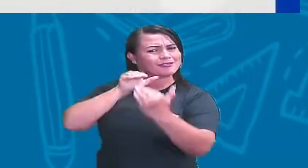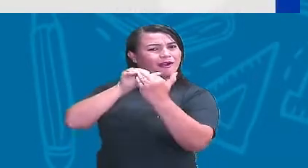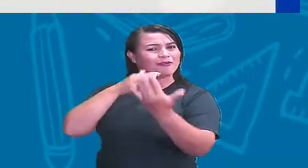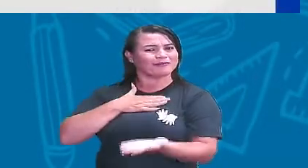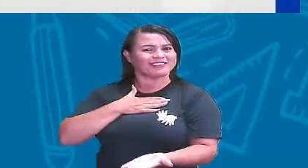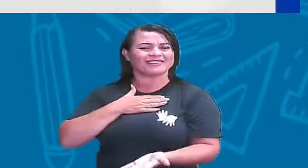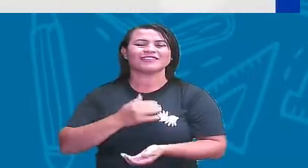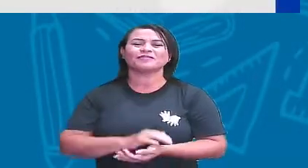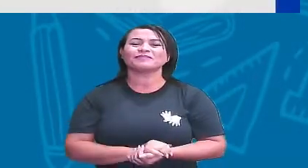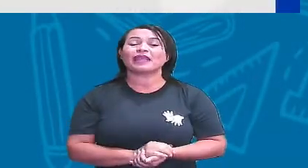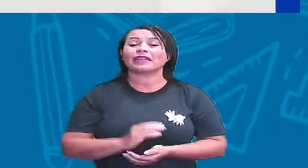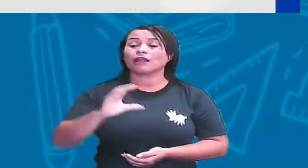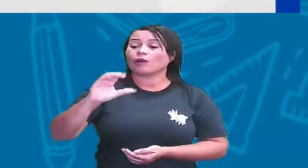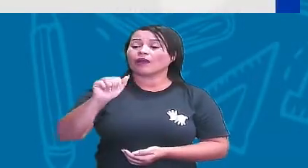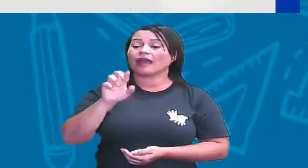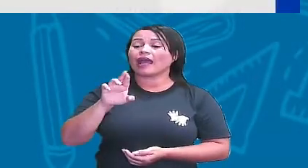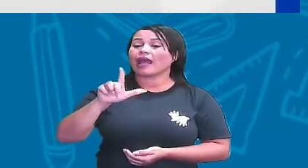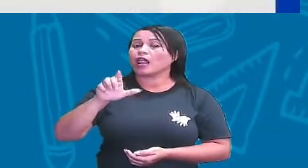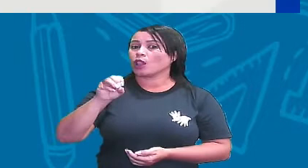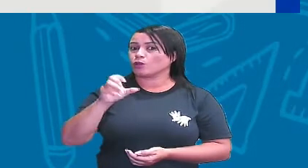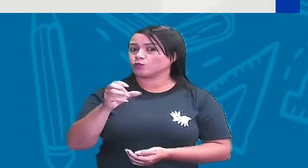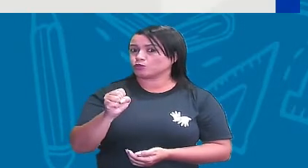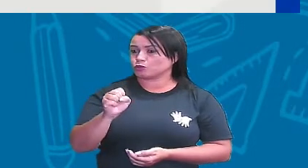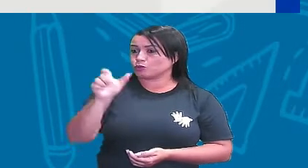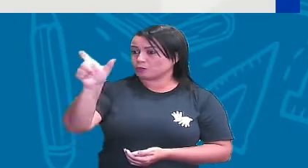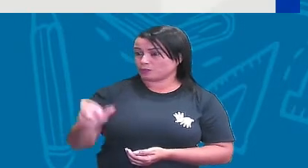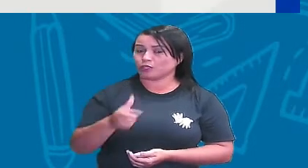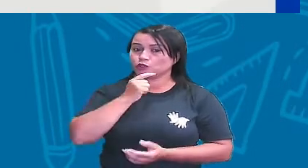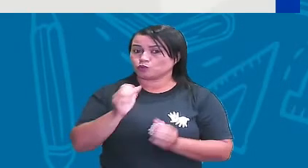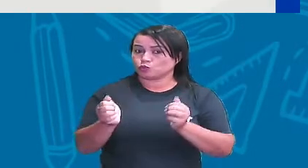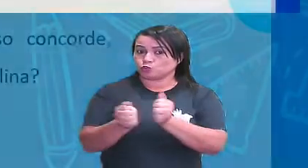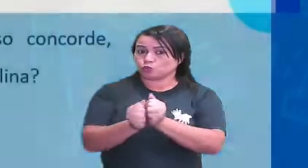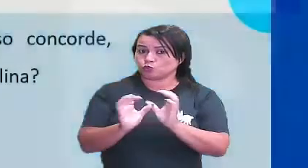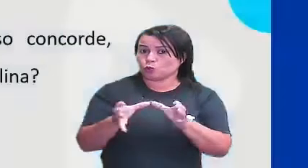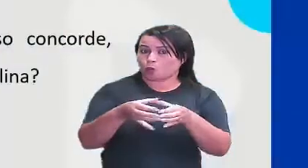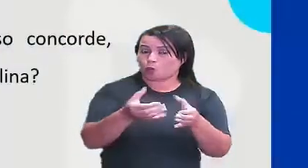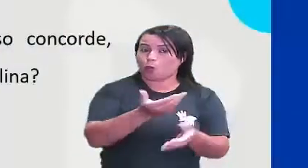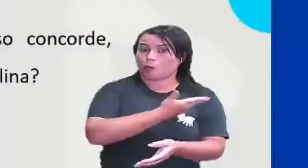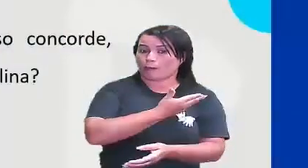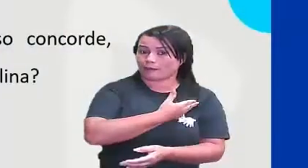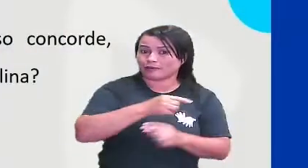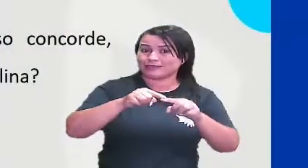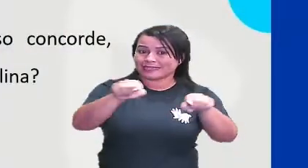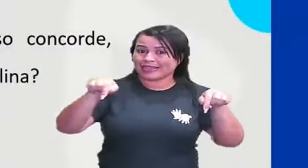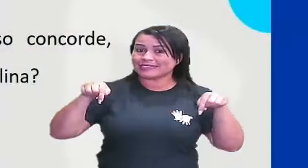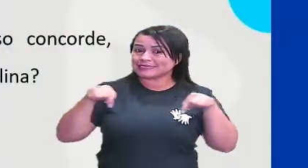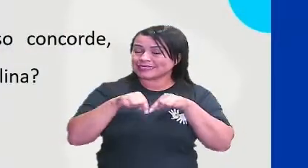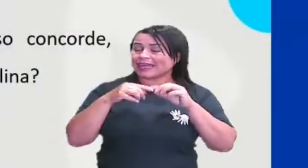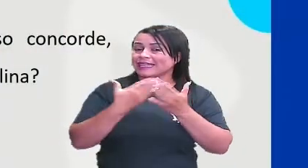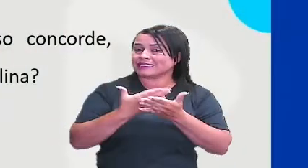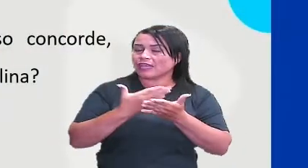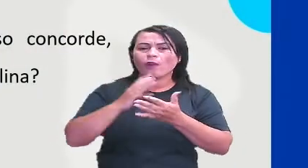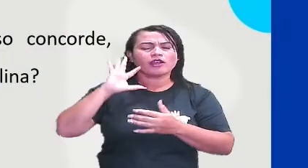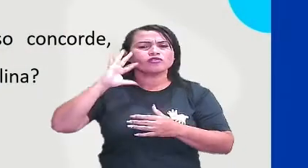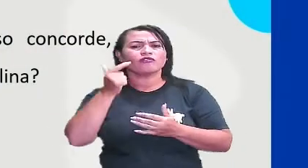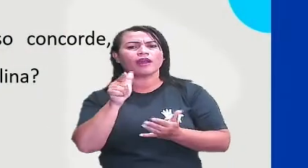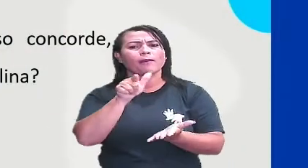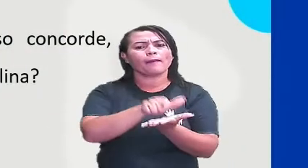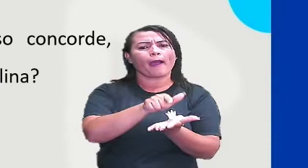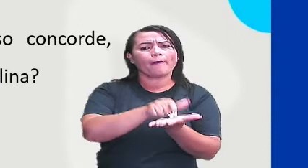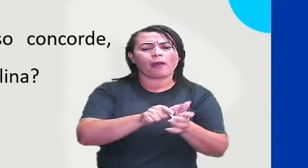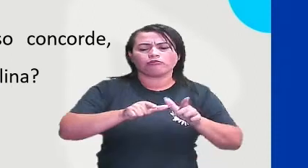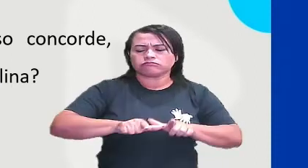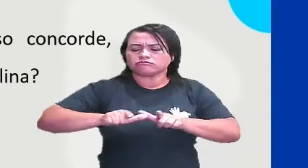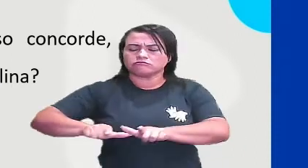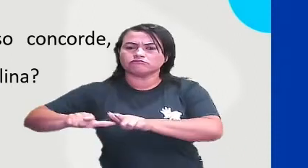comigo. Carlos e seus colegas de sala resolveram fazer fichas para o bazar da escola.